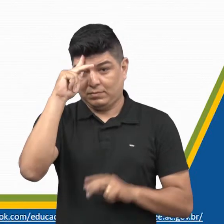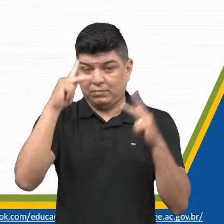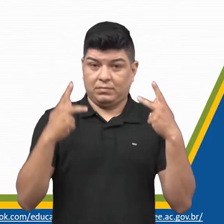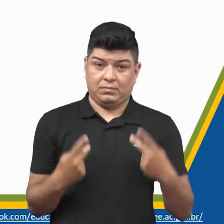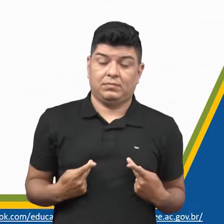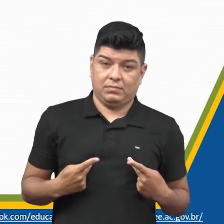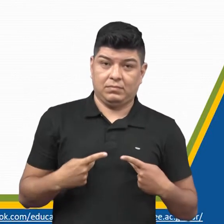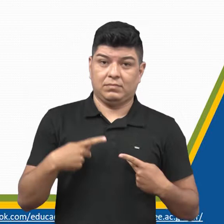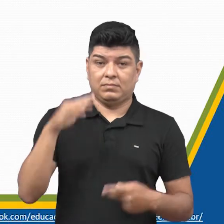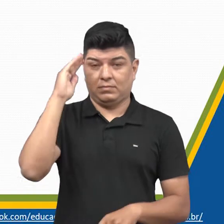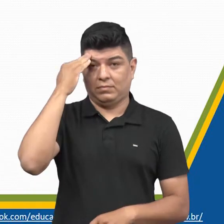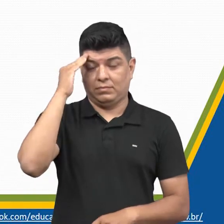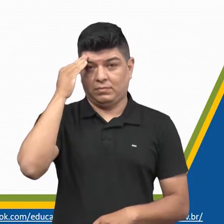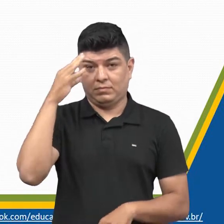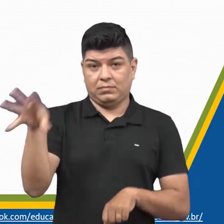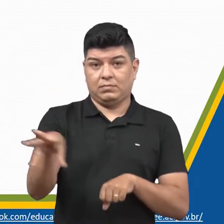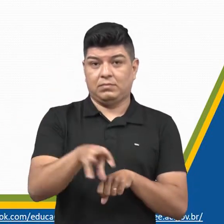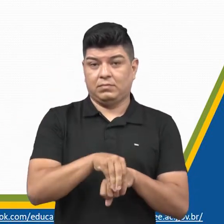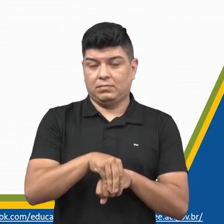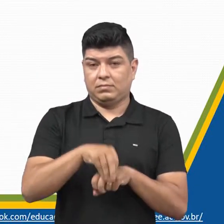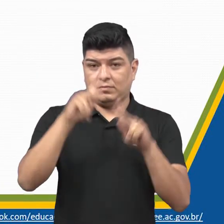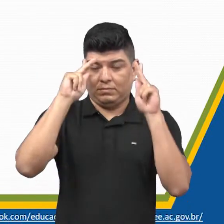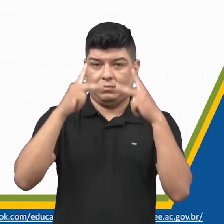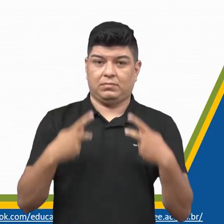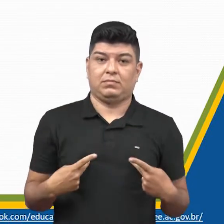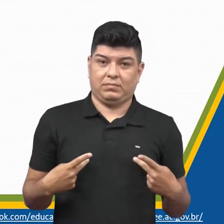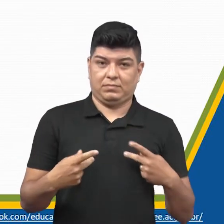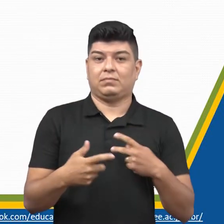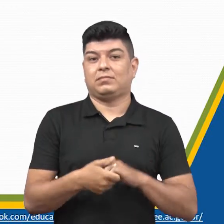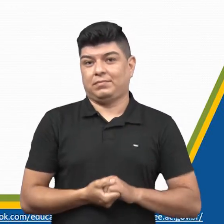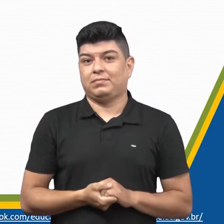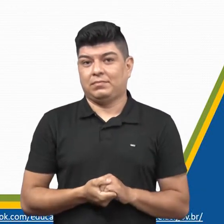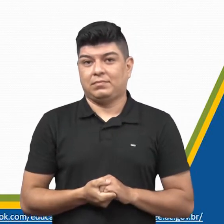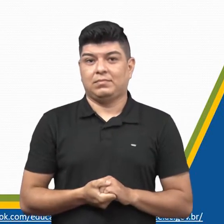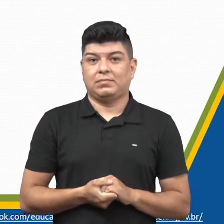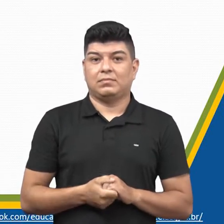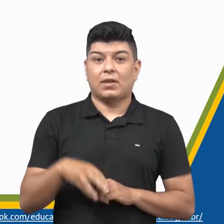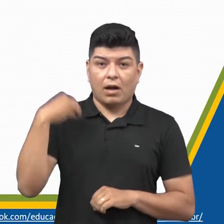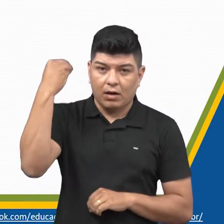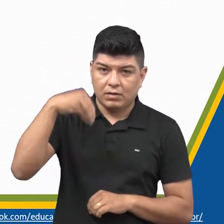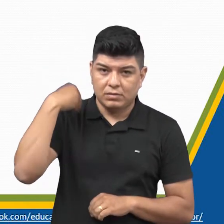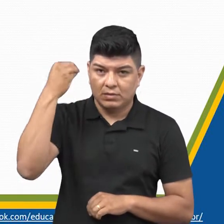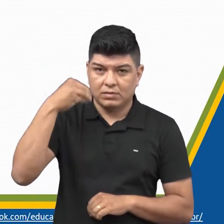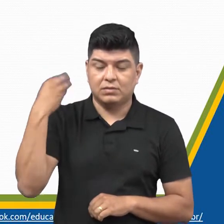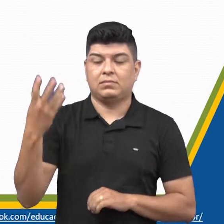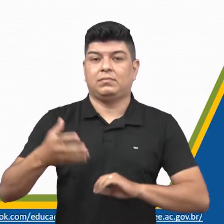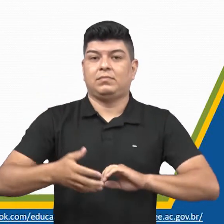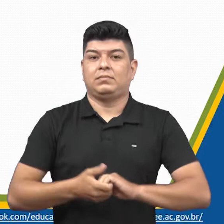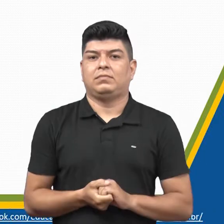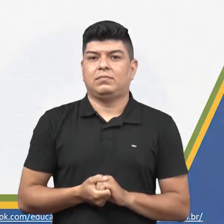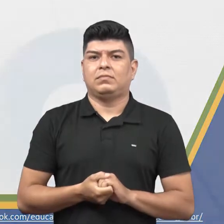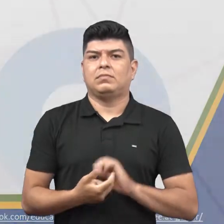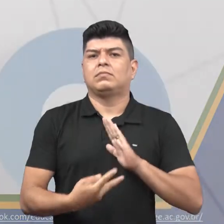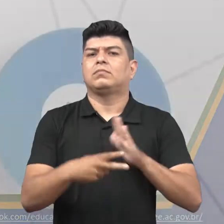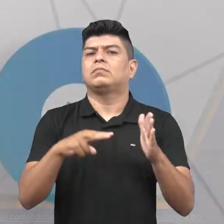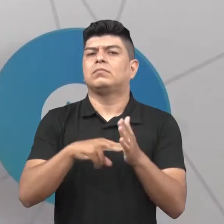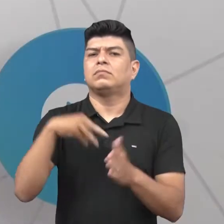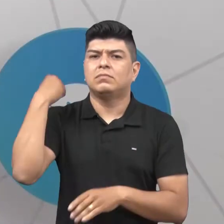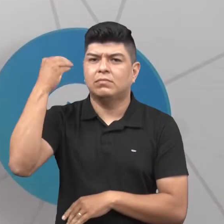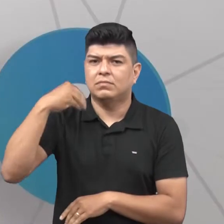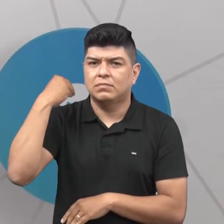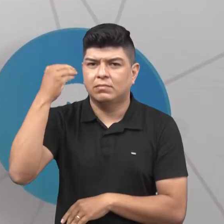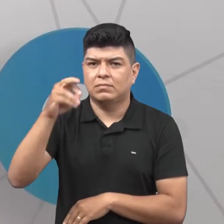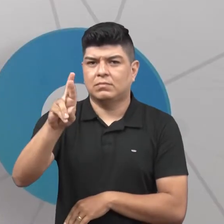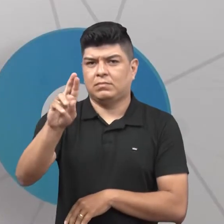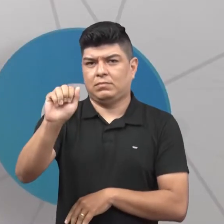acerca do Entendimento Humano. Ele é um empirista radical. E o que quer dizer ser um empirista